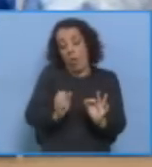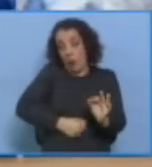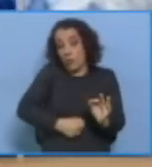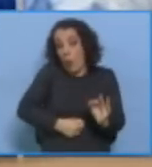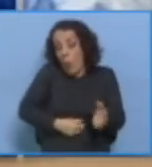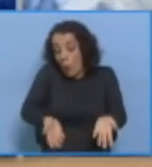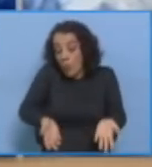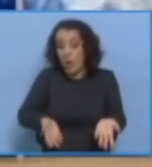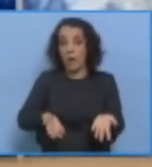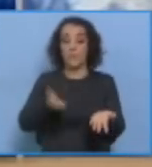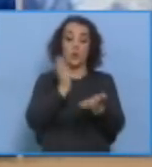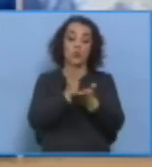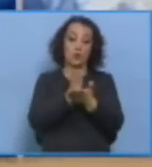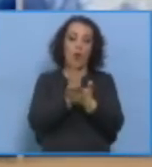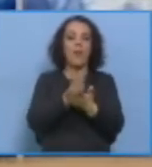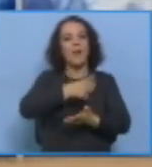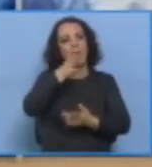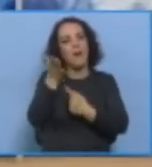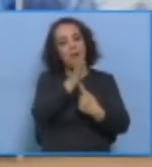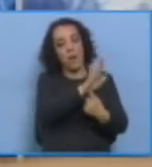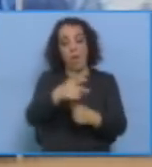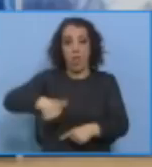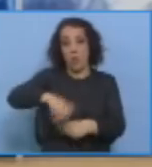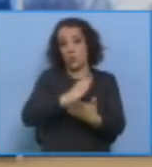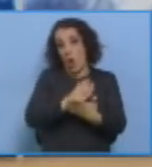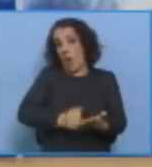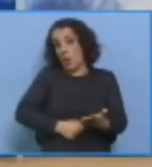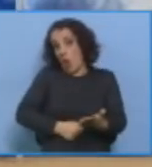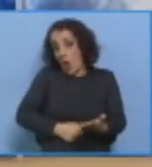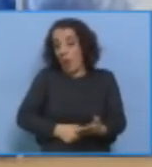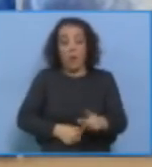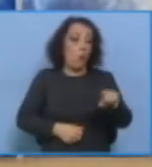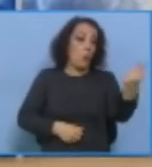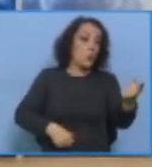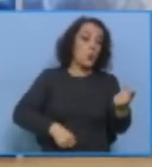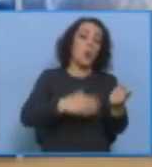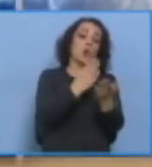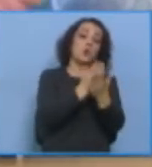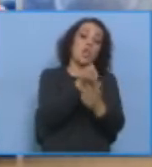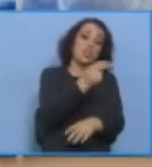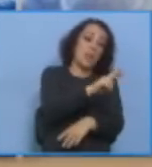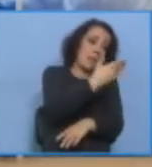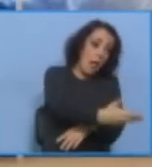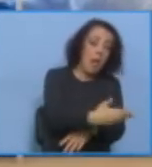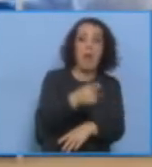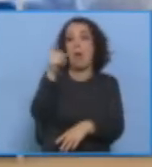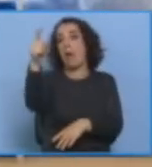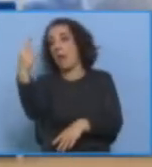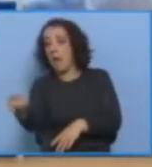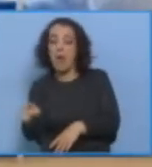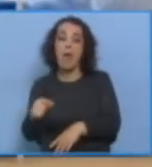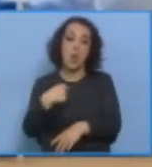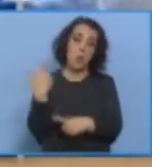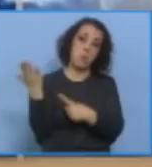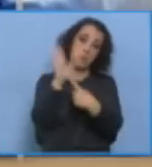portanto, as nossas escolas, quando as apresentamos, são escolas católicas. Esta é a escola católica, o outro externato será, o outro este será. Portanto, seguramente apresentamos